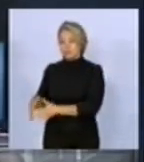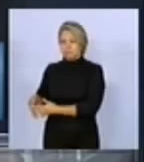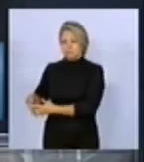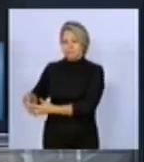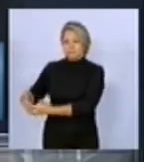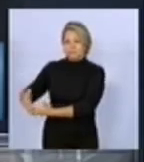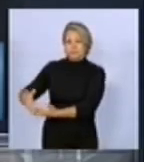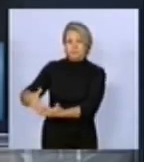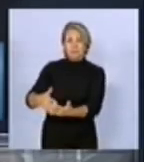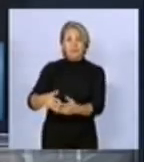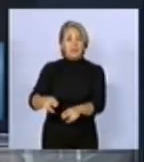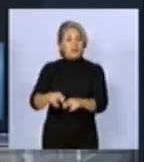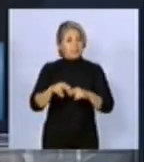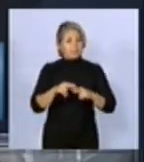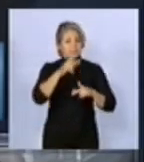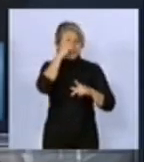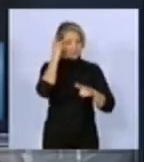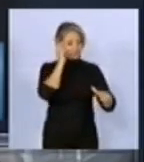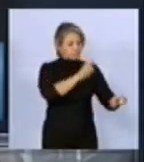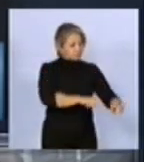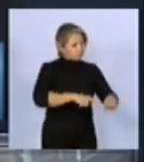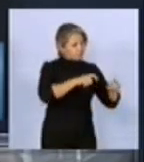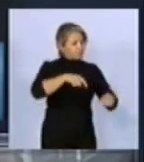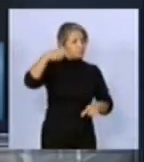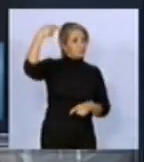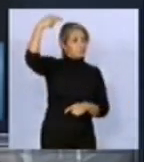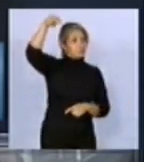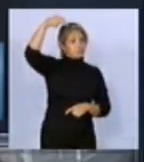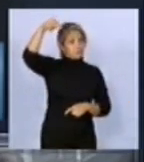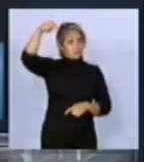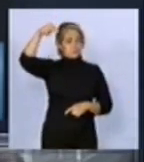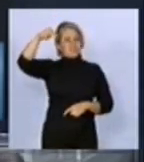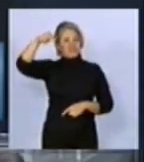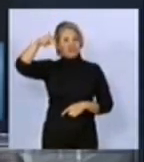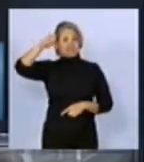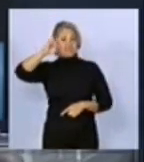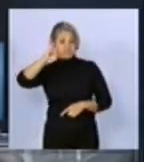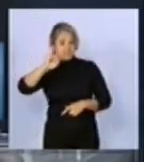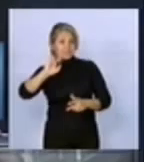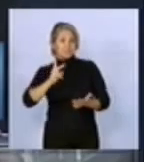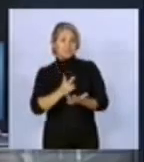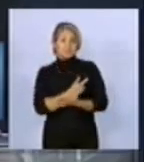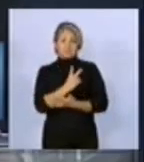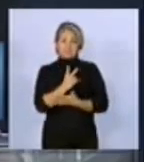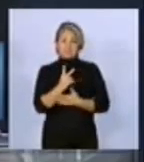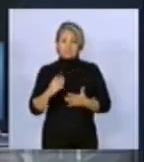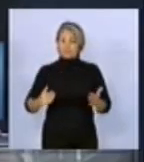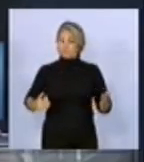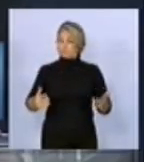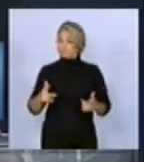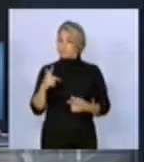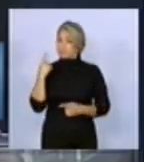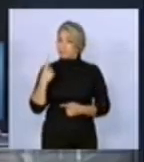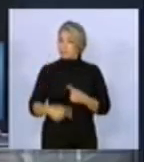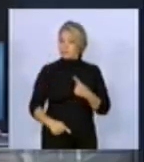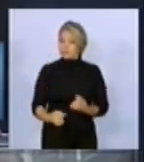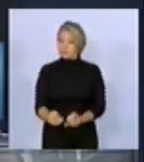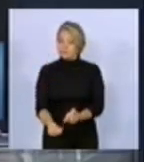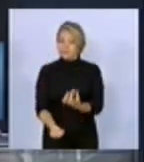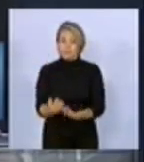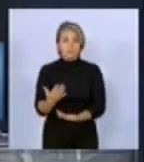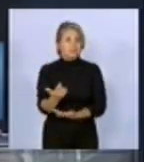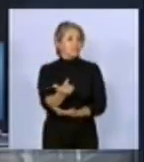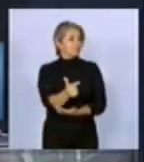razões os produtores do Nordeste acaso fiquem impedidos de queimar a palha da cana não